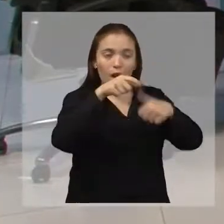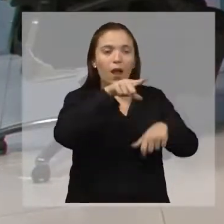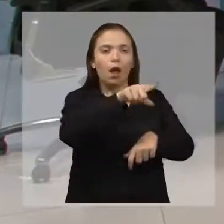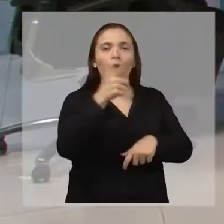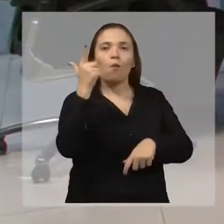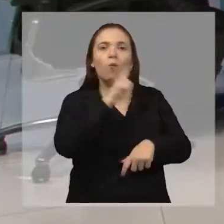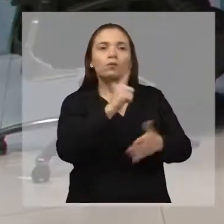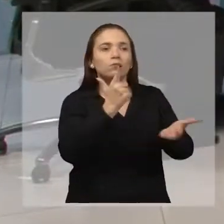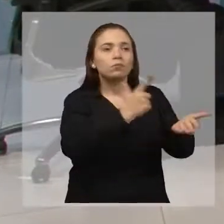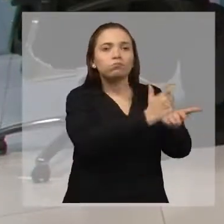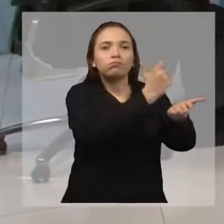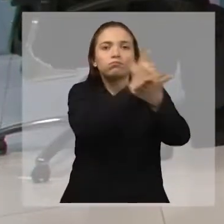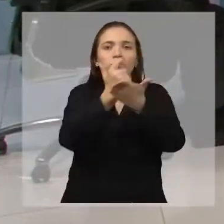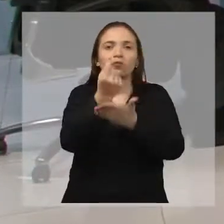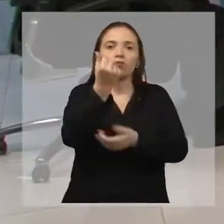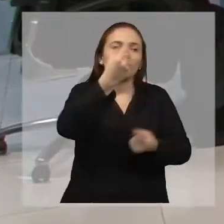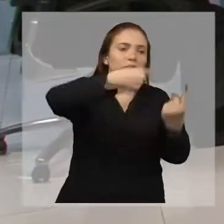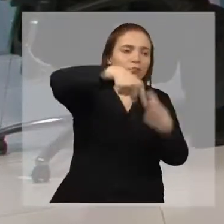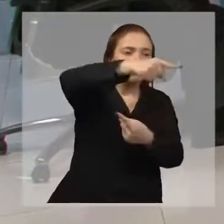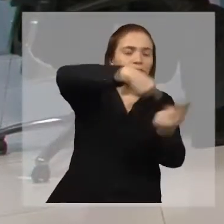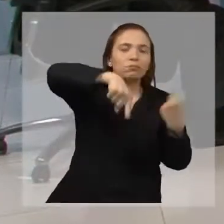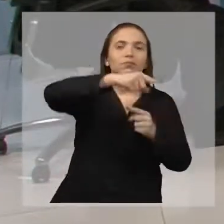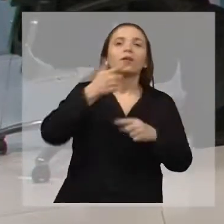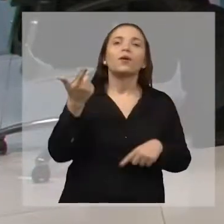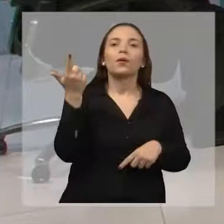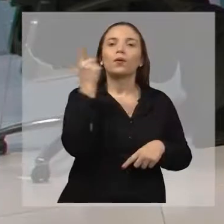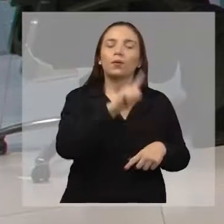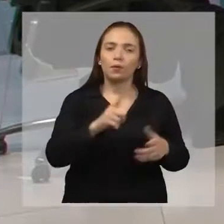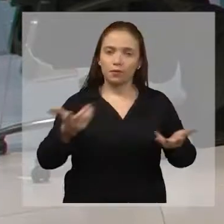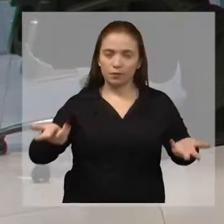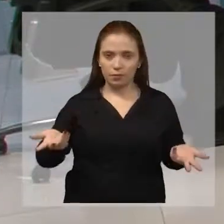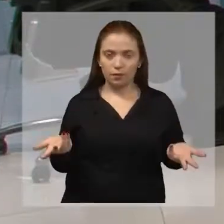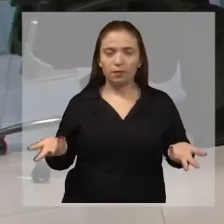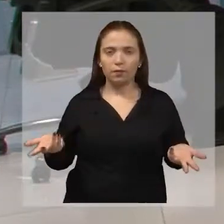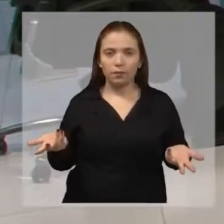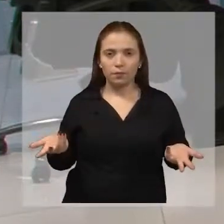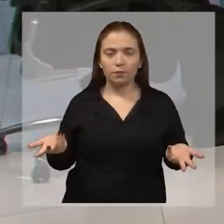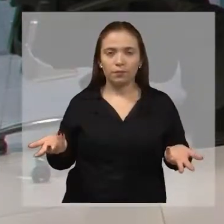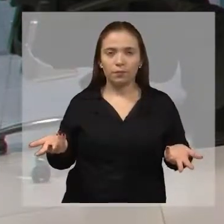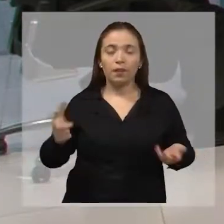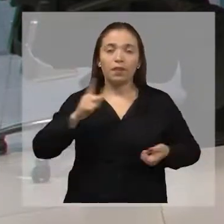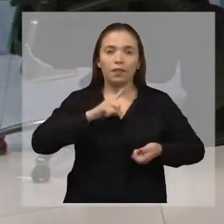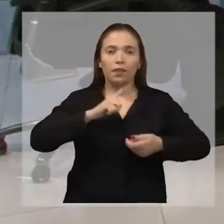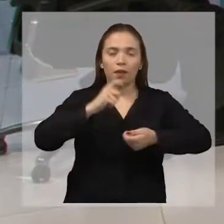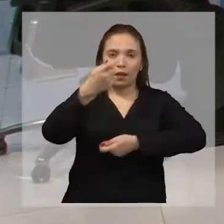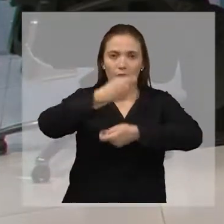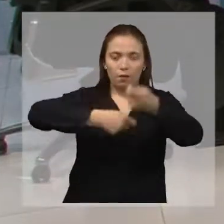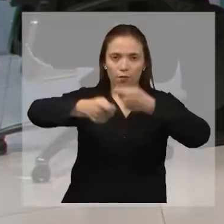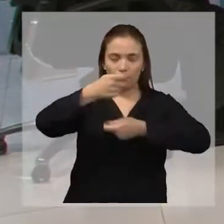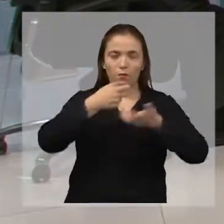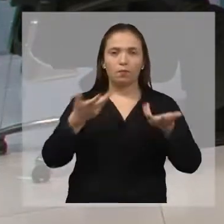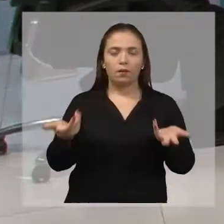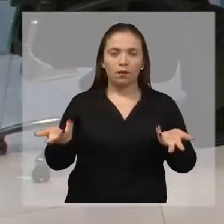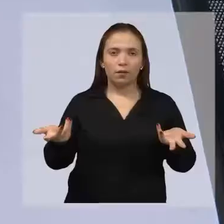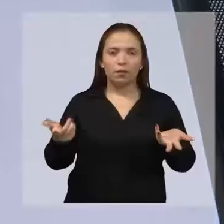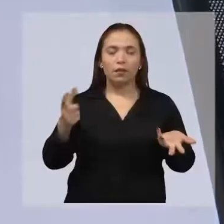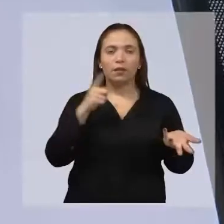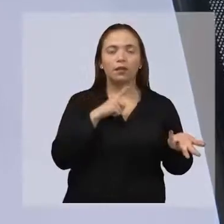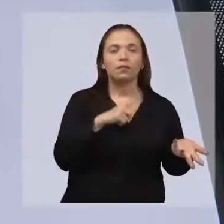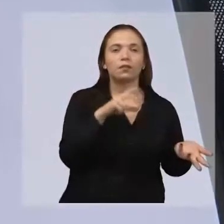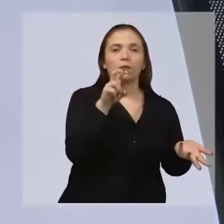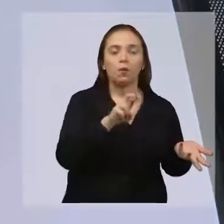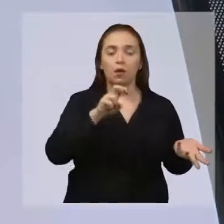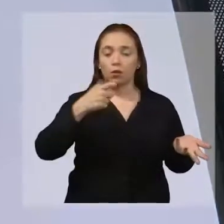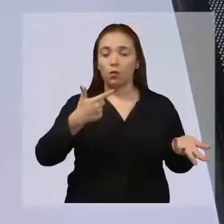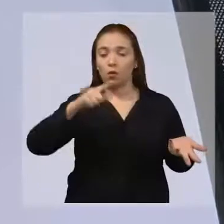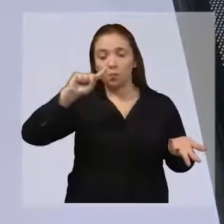se fala de pobreza e desigualdade, não se está falando de filantropia, está se falando de economia. Não, estou falando inserir de... 52 milhões de eu pessoas não entendo de